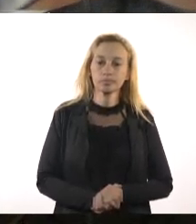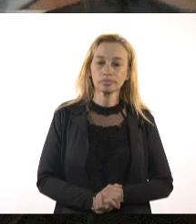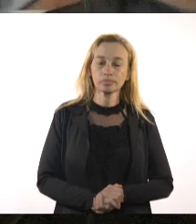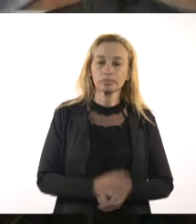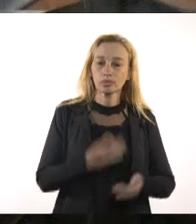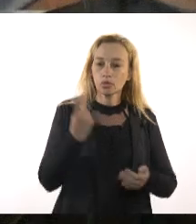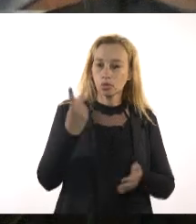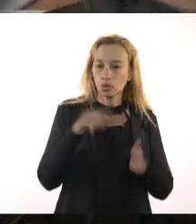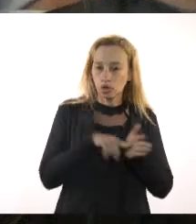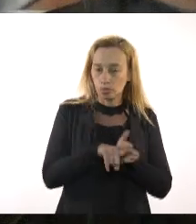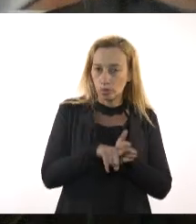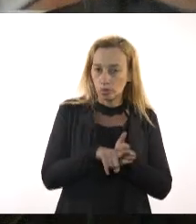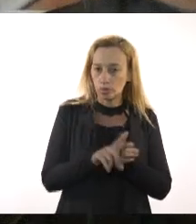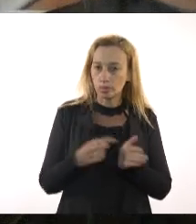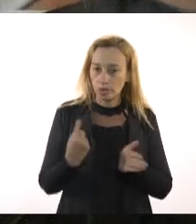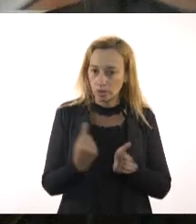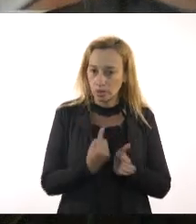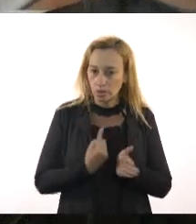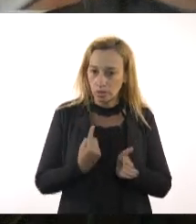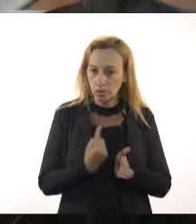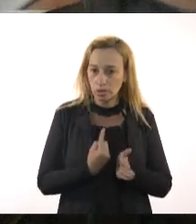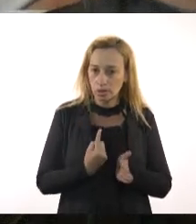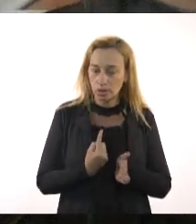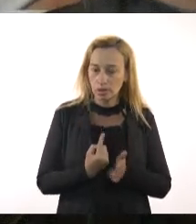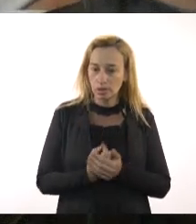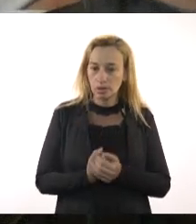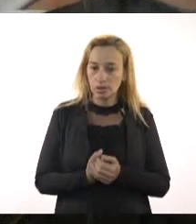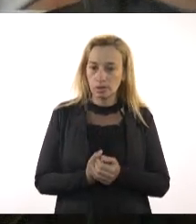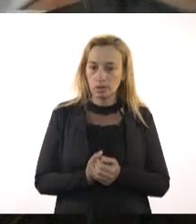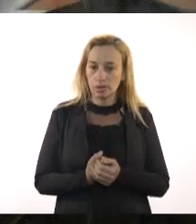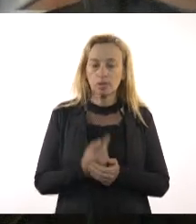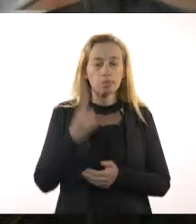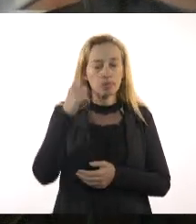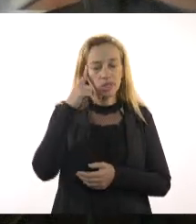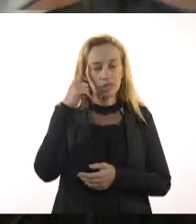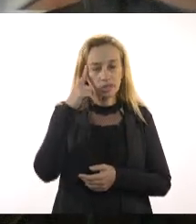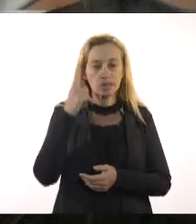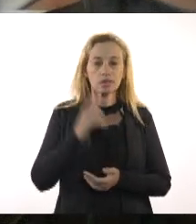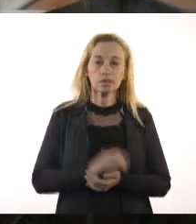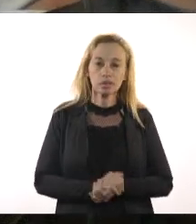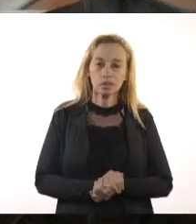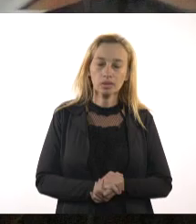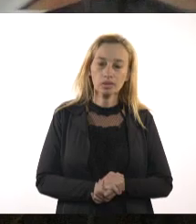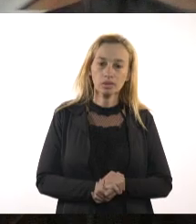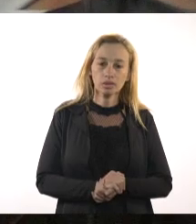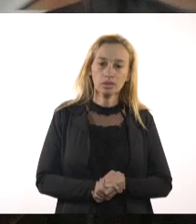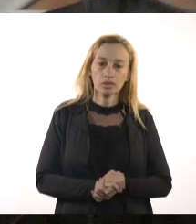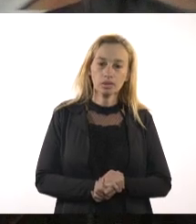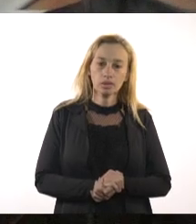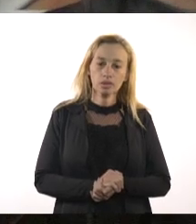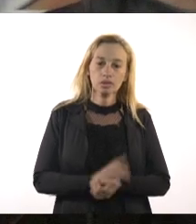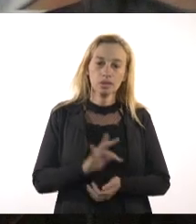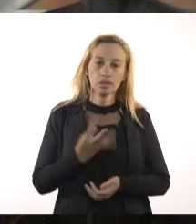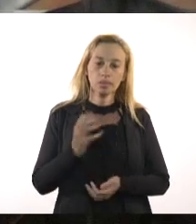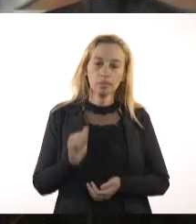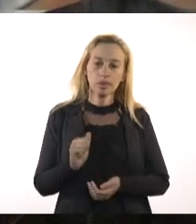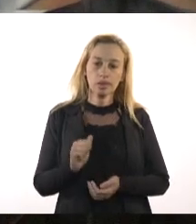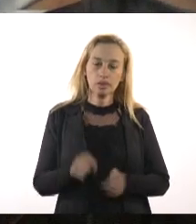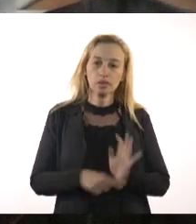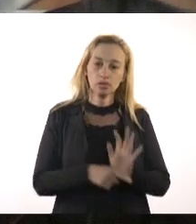duas perguntas para a gente realmente levar isso para casa como reflexão frente à campanha da